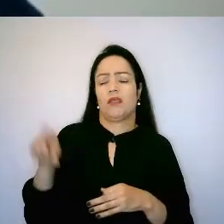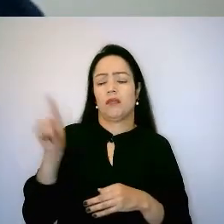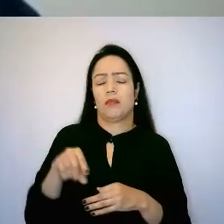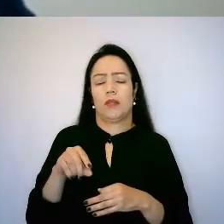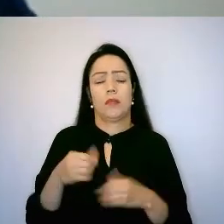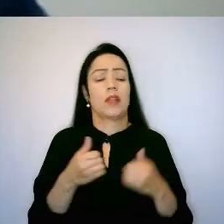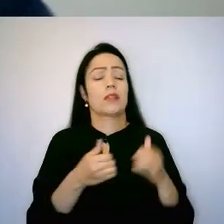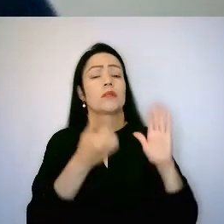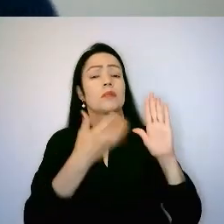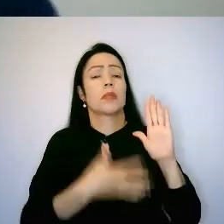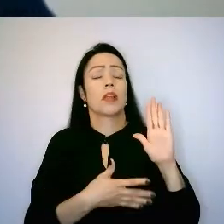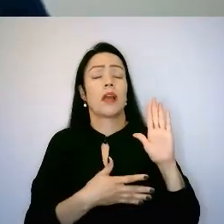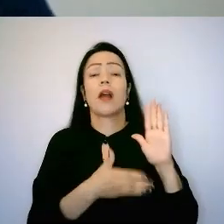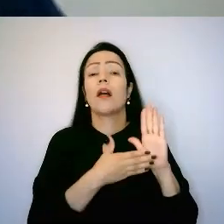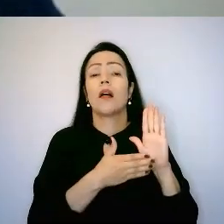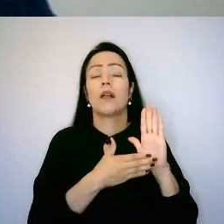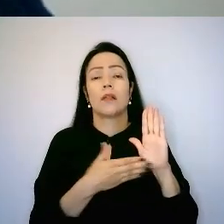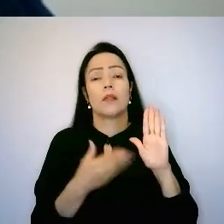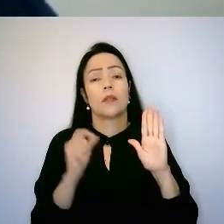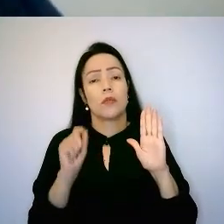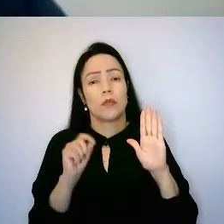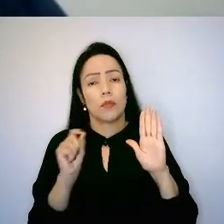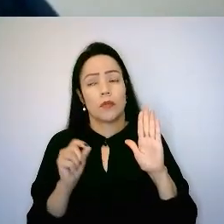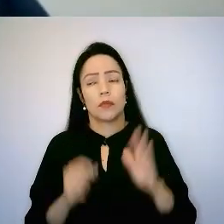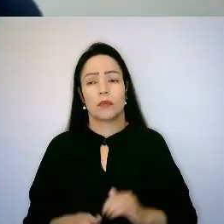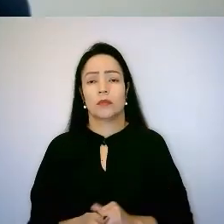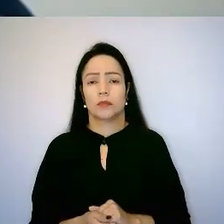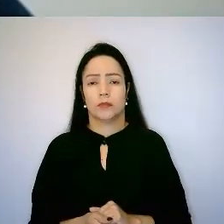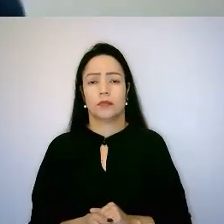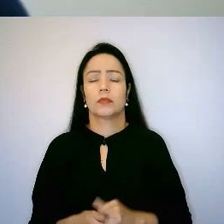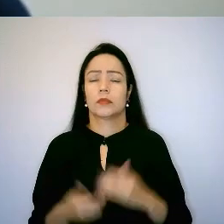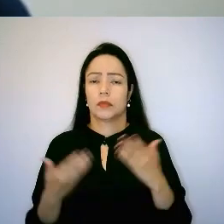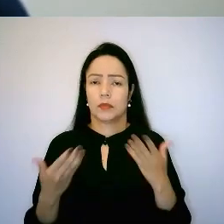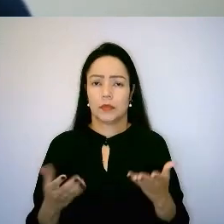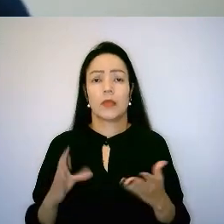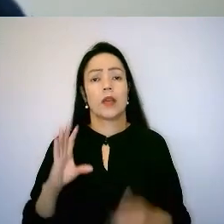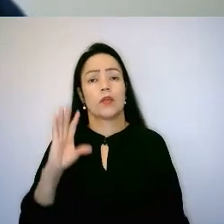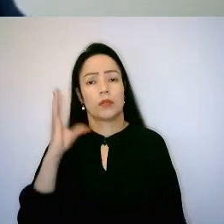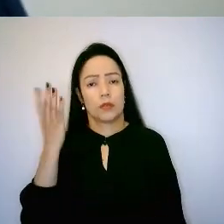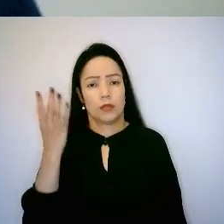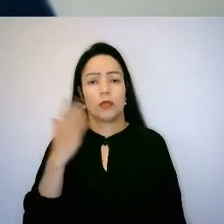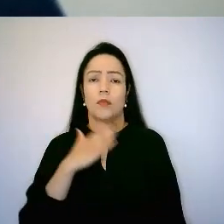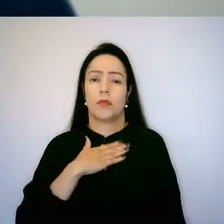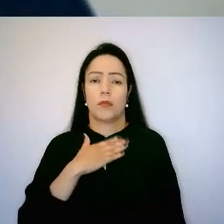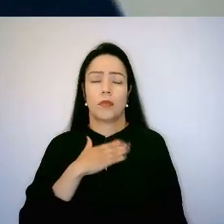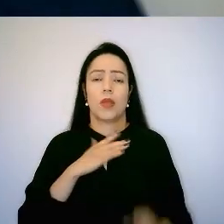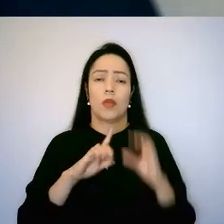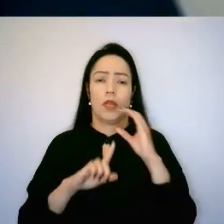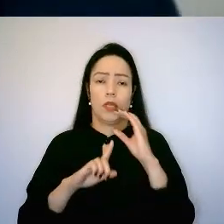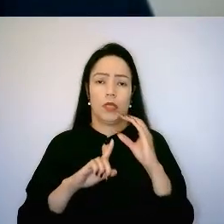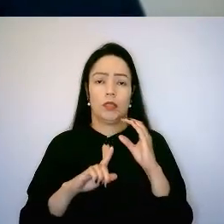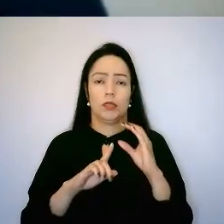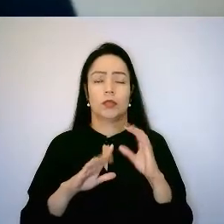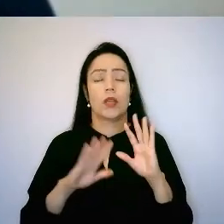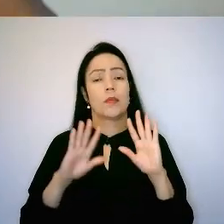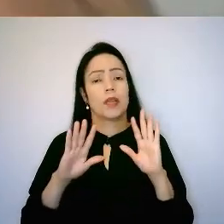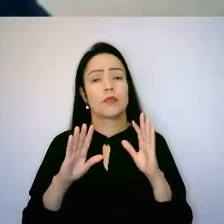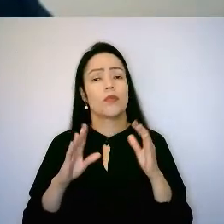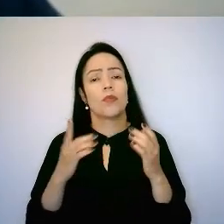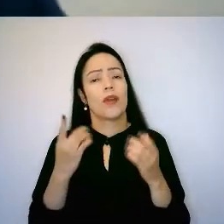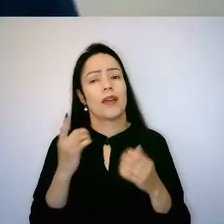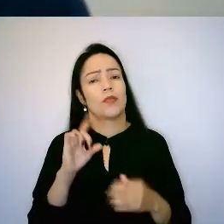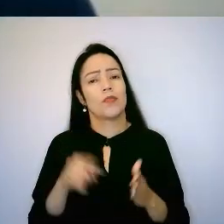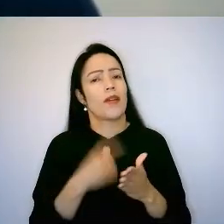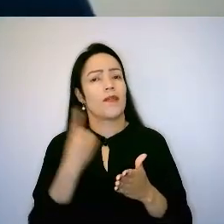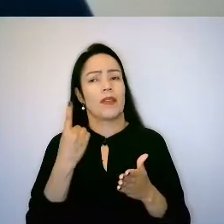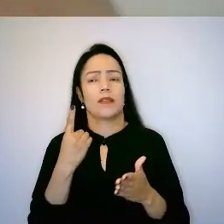plausíveis esse caso que lustro em argumentação ele ocorreu com o meu cliente porém não é um caso isolado visto que